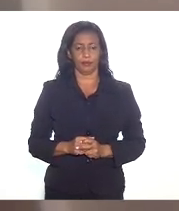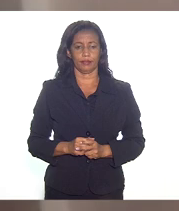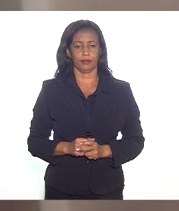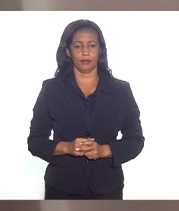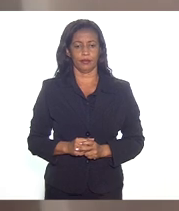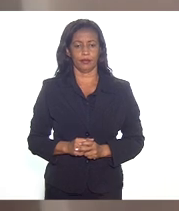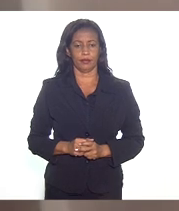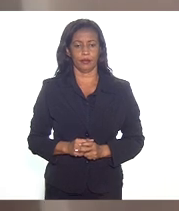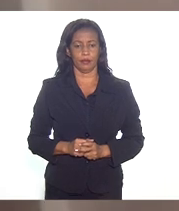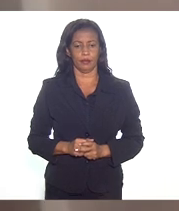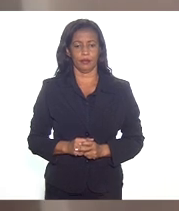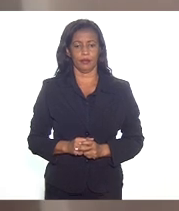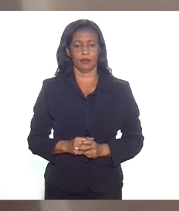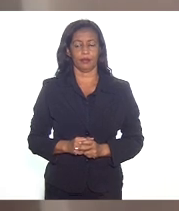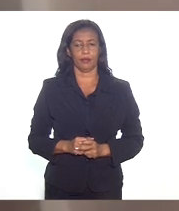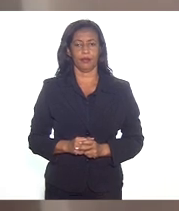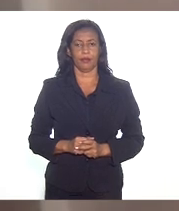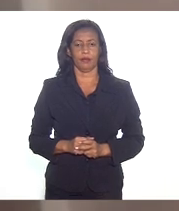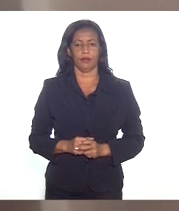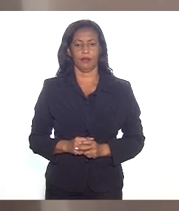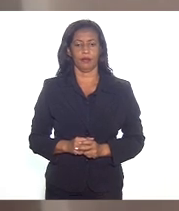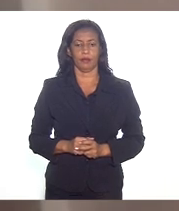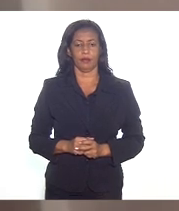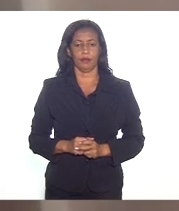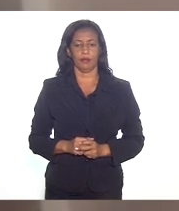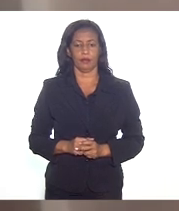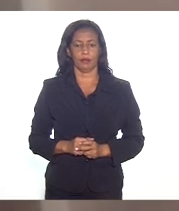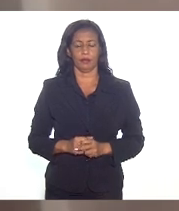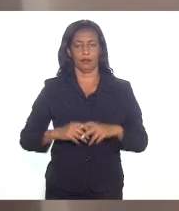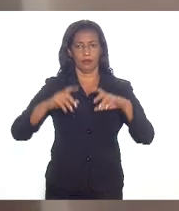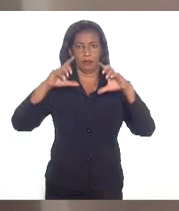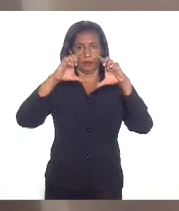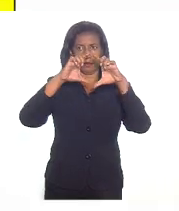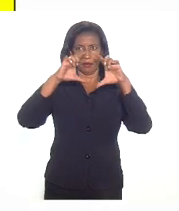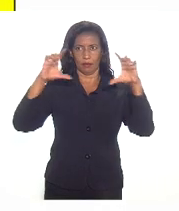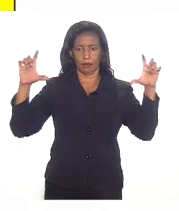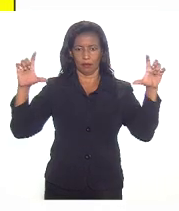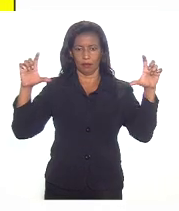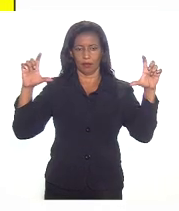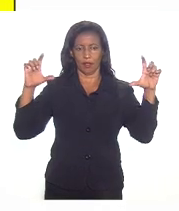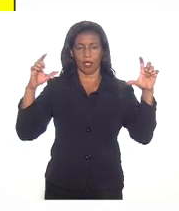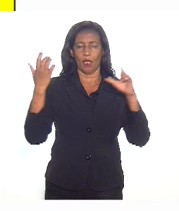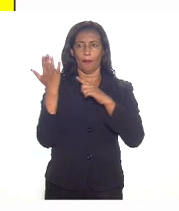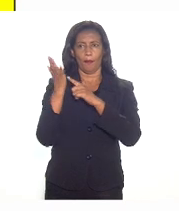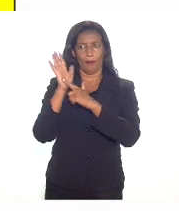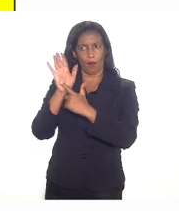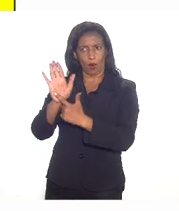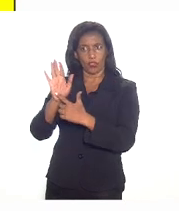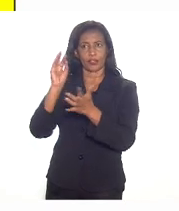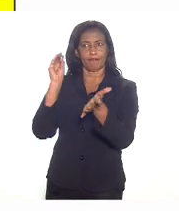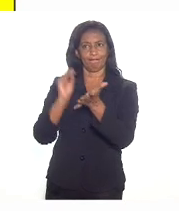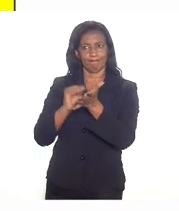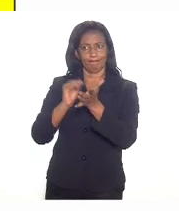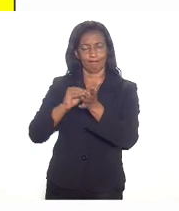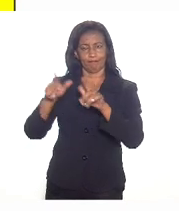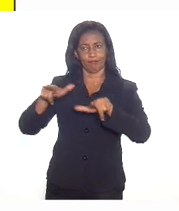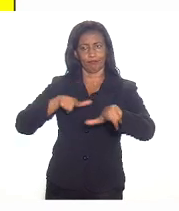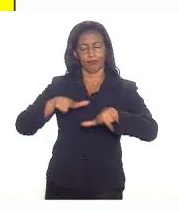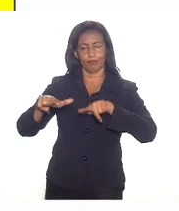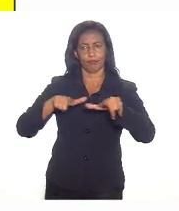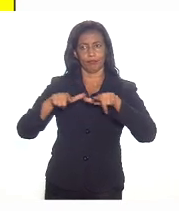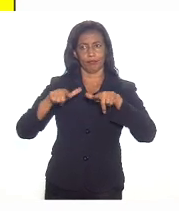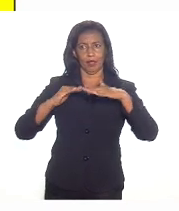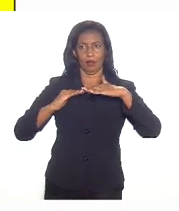Essa é a taxa de desemprego, né? Aí a gente vê o estado do Rio de Janeiro e o Brasil com a taxa muito